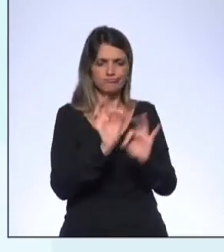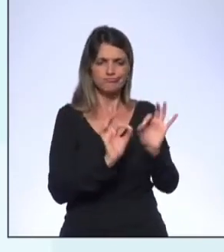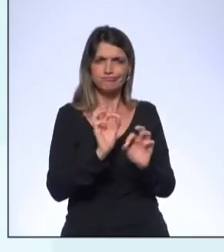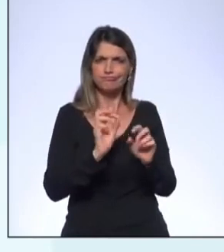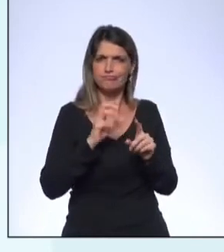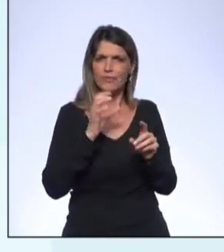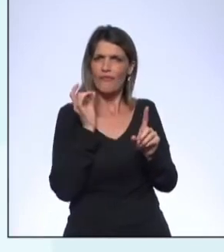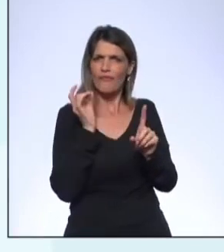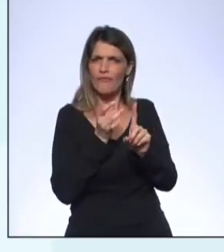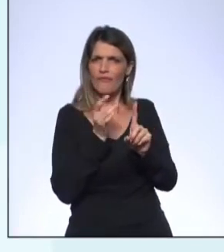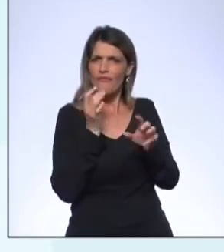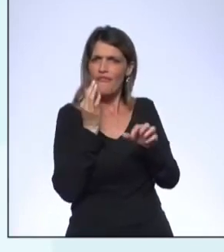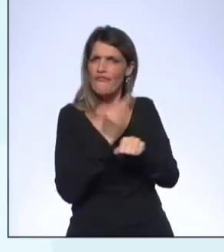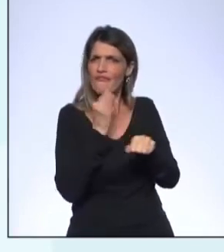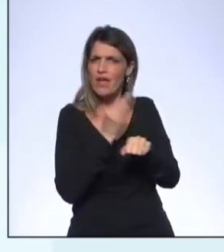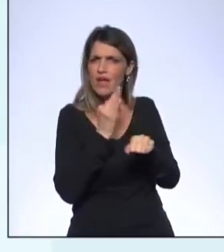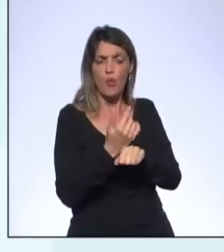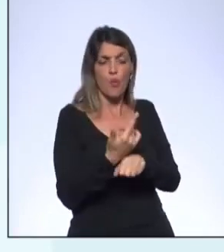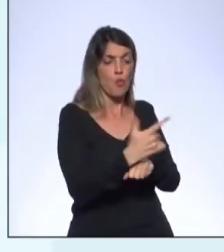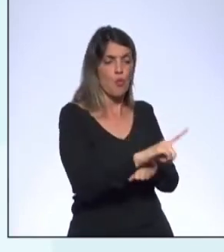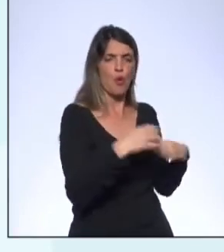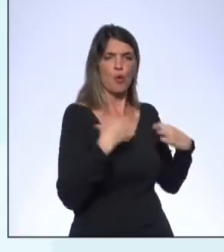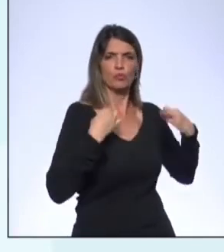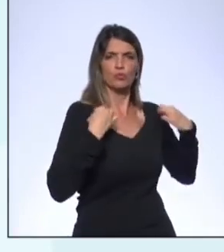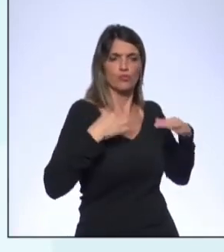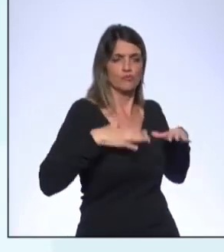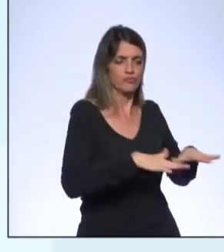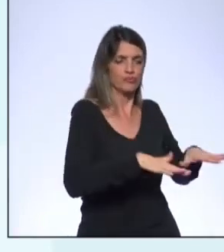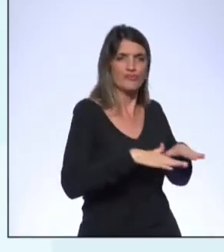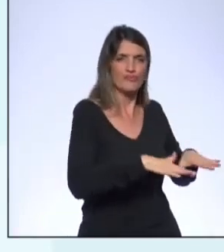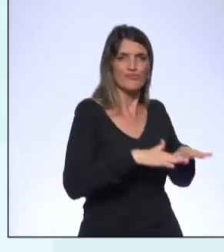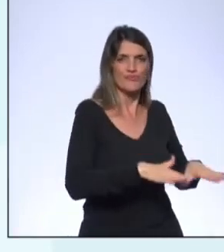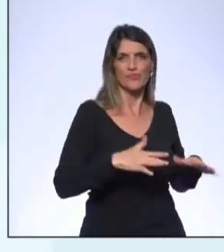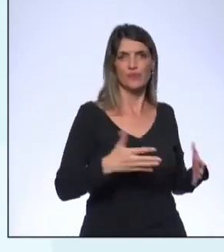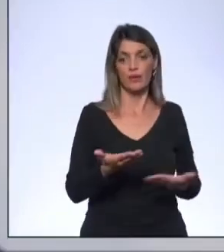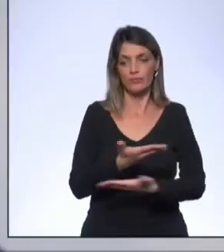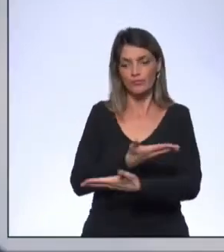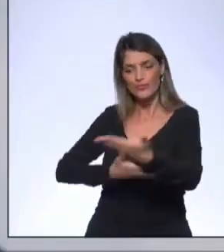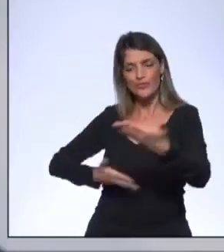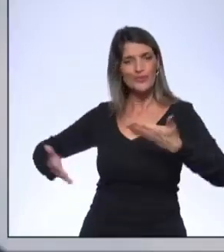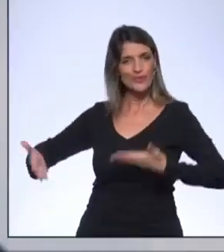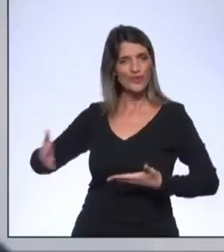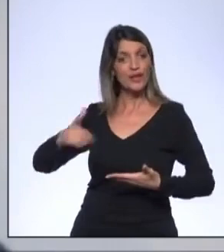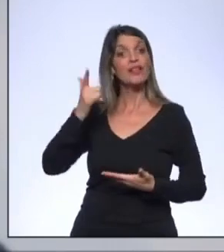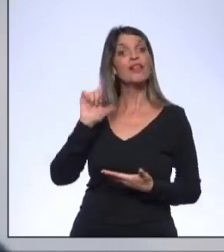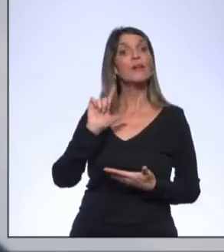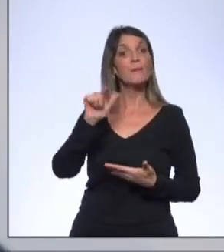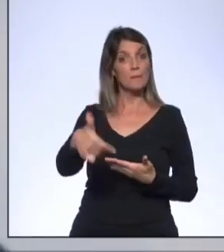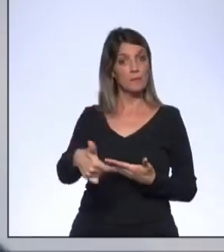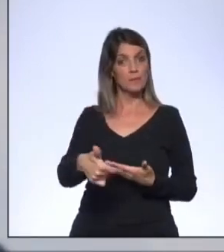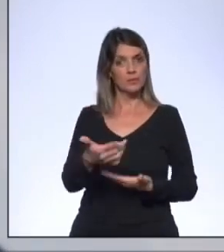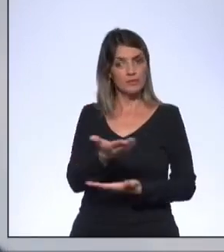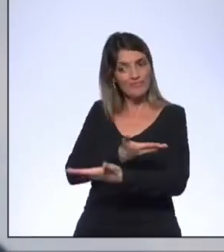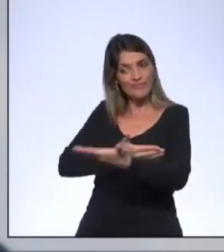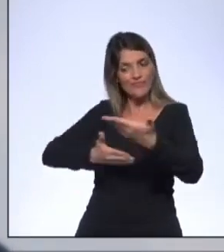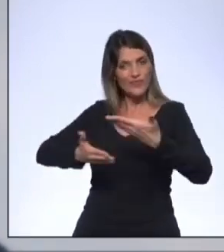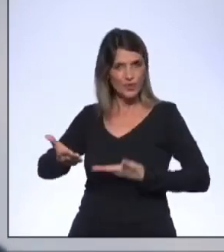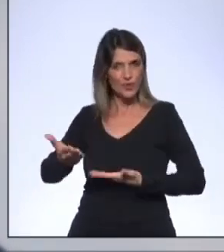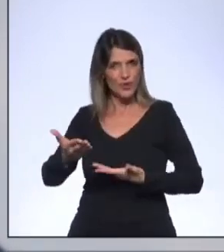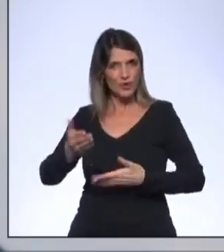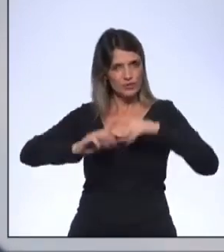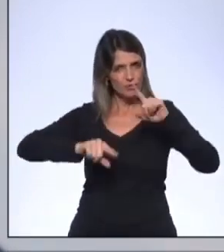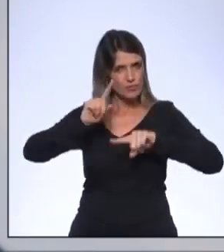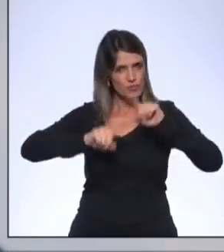eles obtinham o produto que cada um fazia na base de trocas, tá? Essas trocas